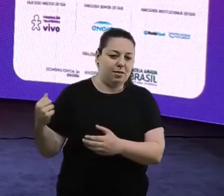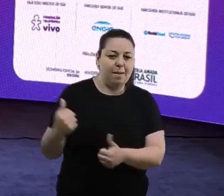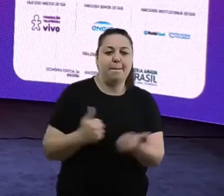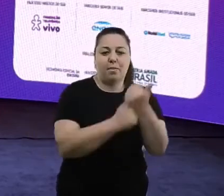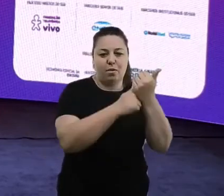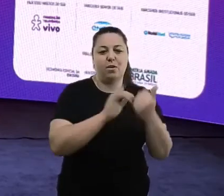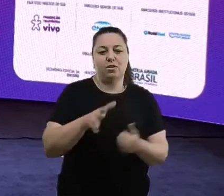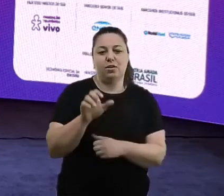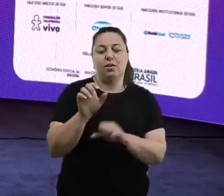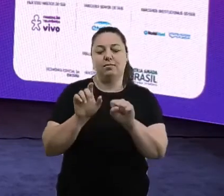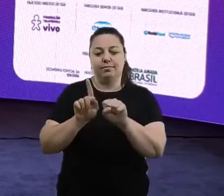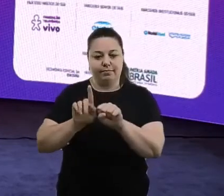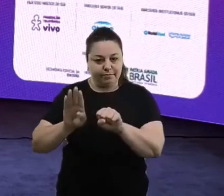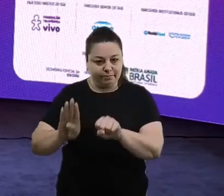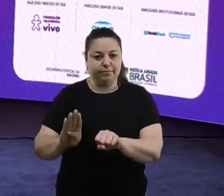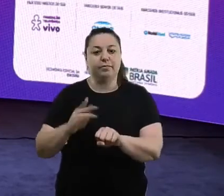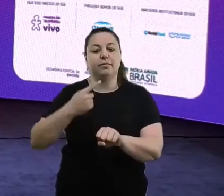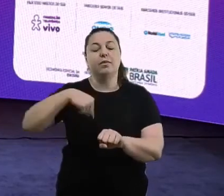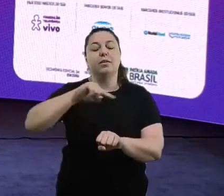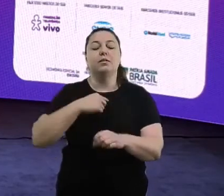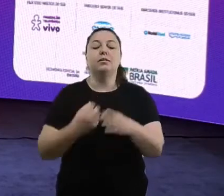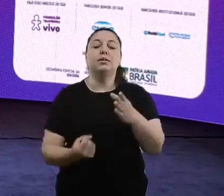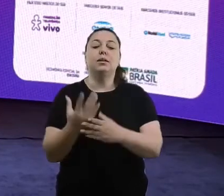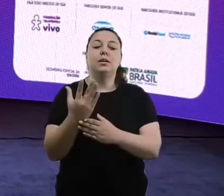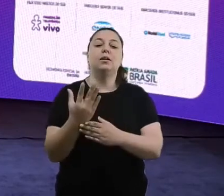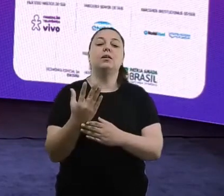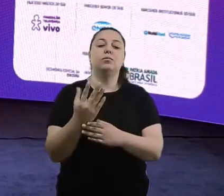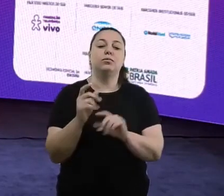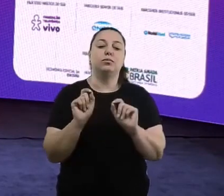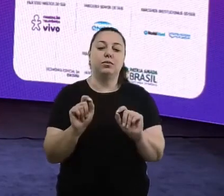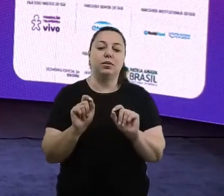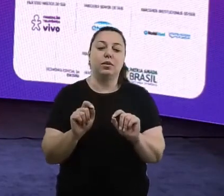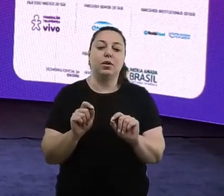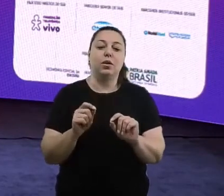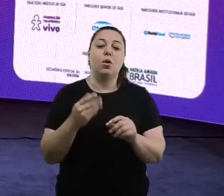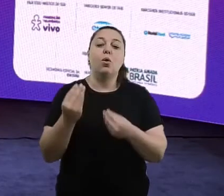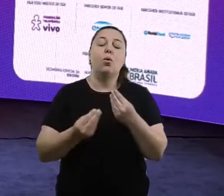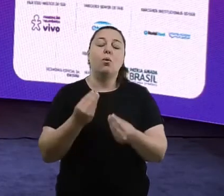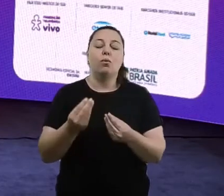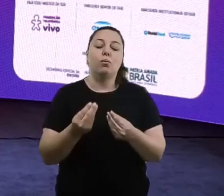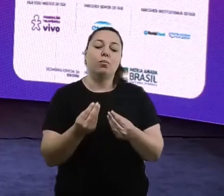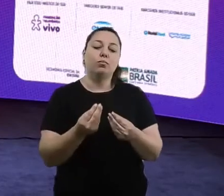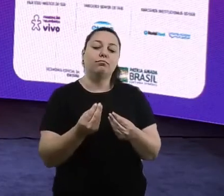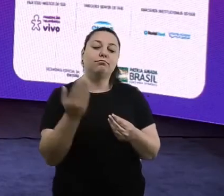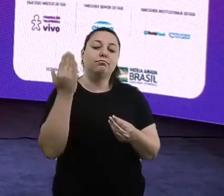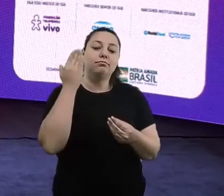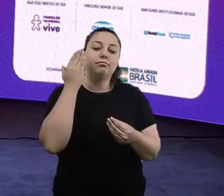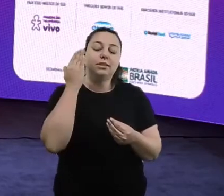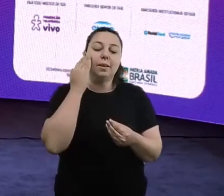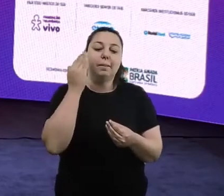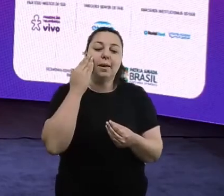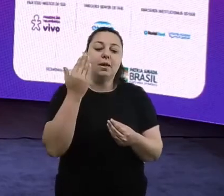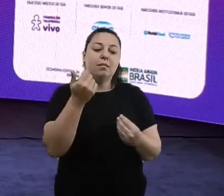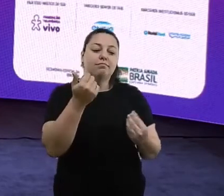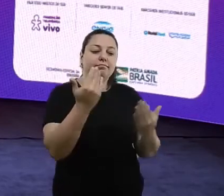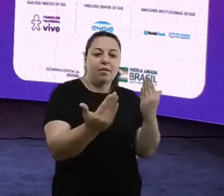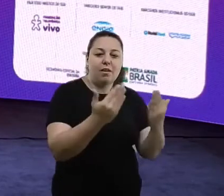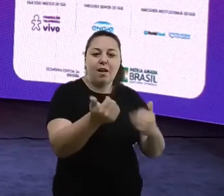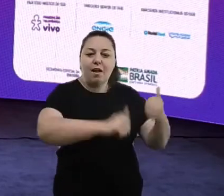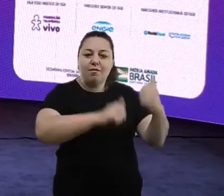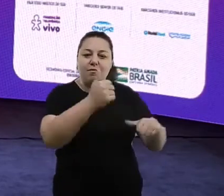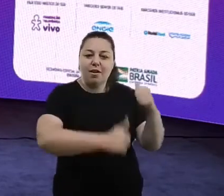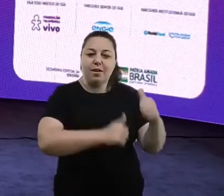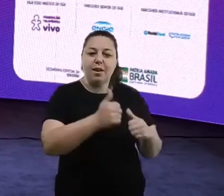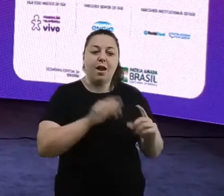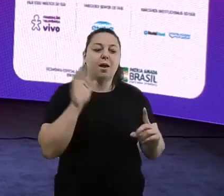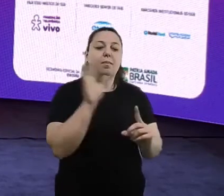justamente um índice para ajudar eles a mensurar qual que estava sendo o impacto das casas de cultura, né, que são